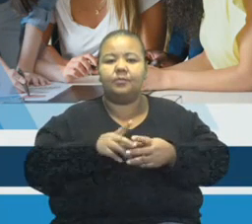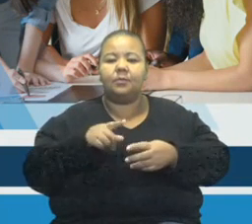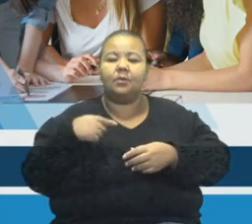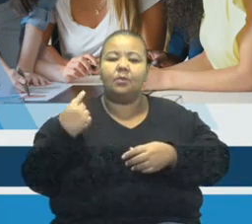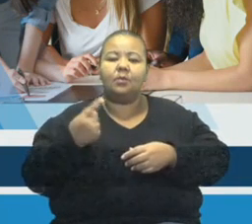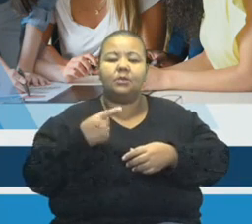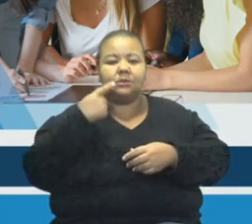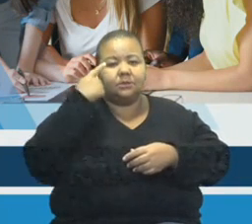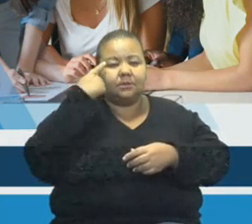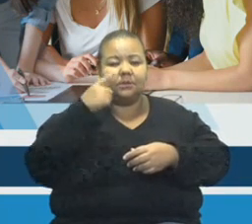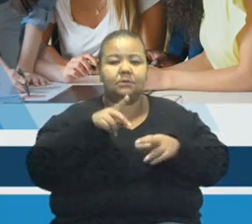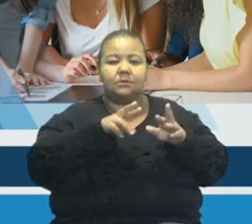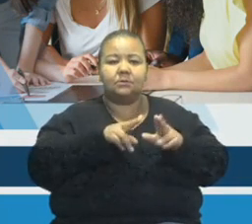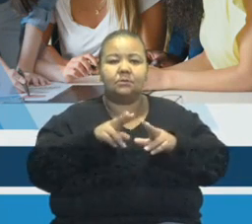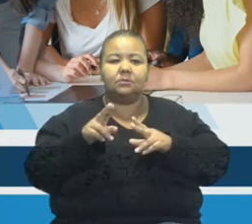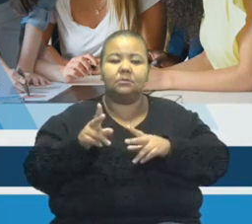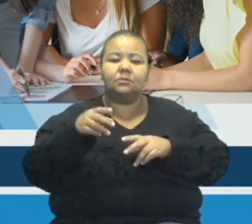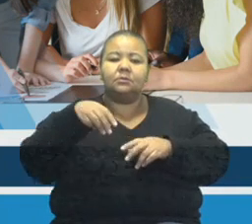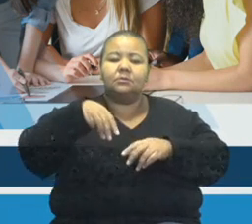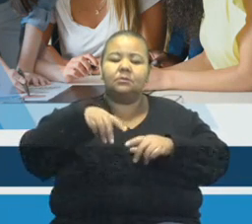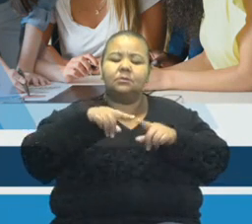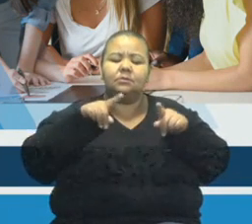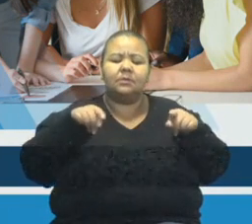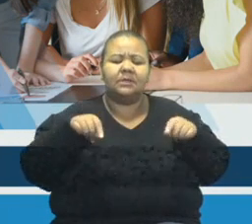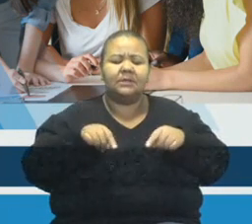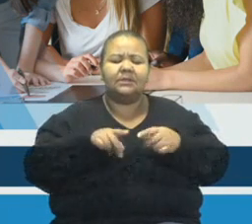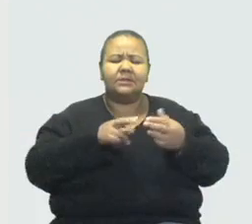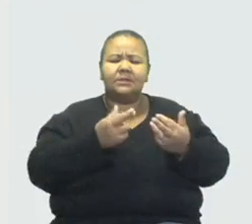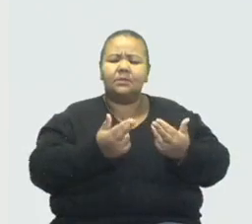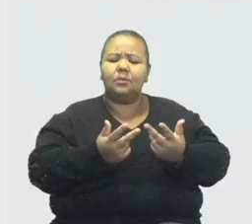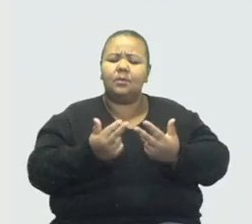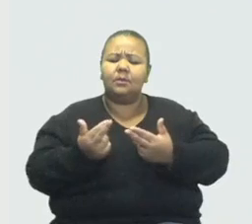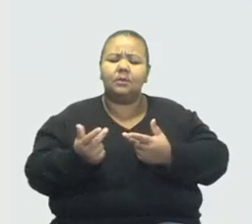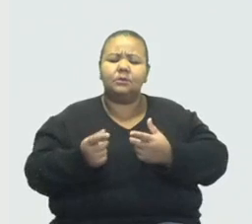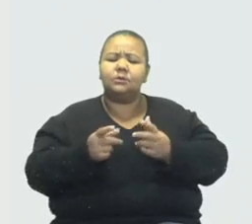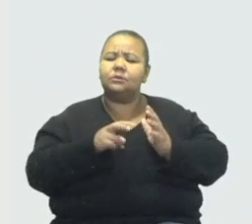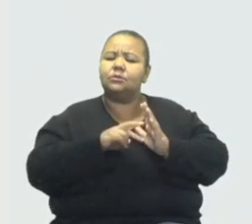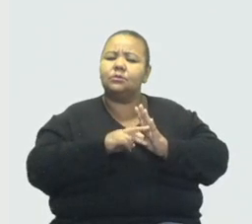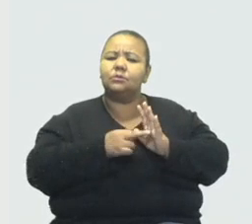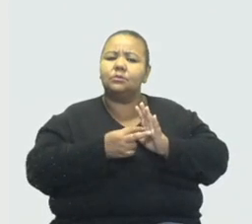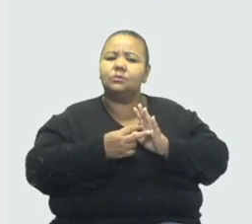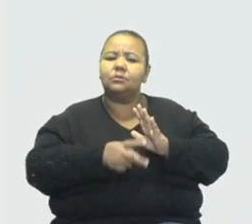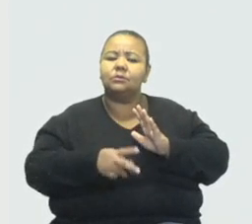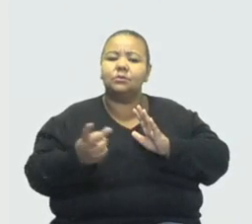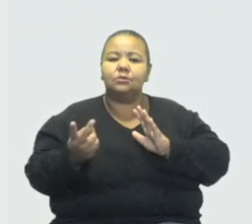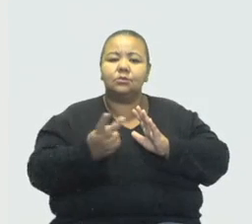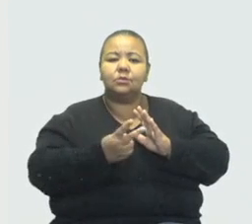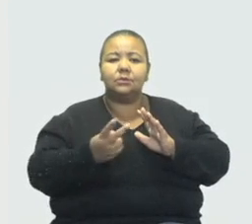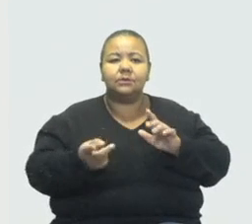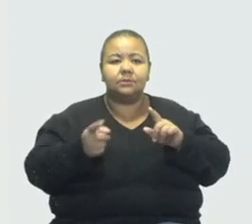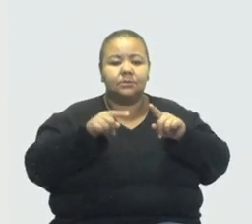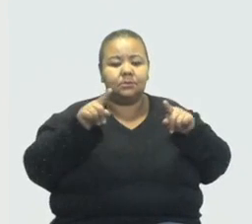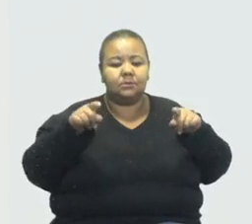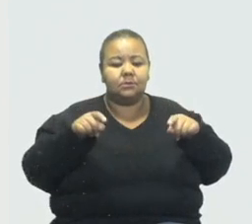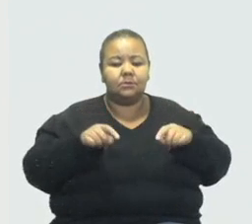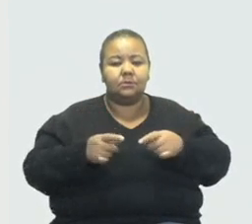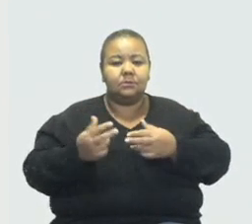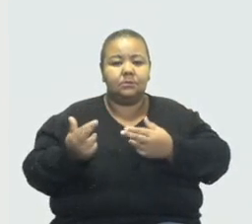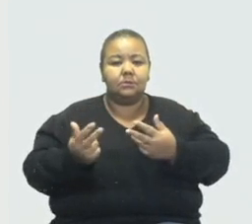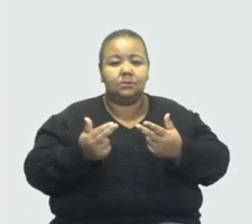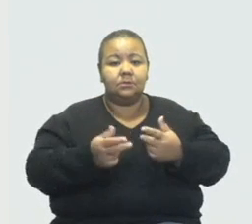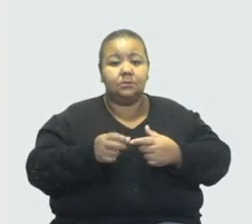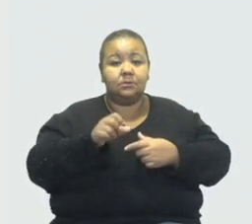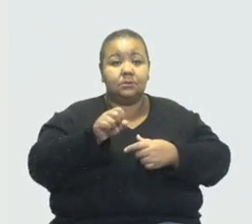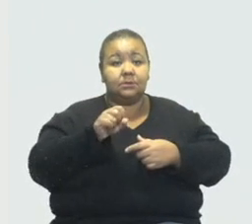numa igualdade de matrizes, o que quer dizer este conceito? Igualdade de matrizes. Duas matrizes, elas são iguais se e